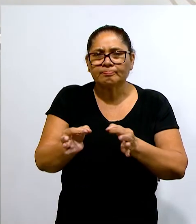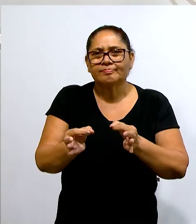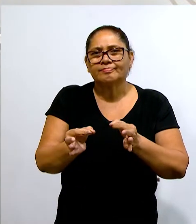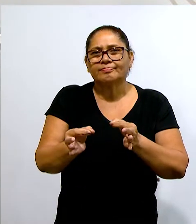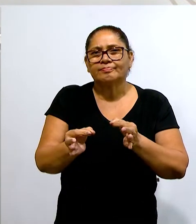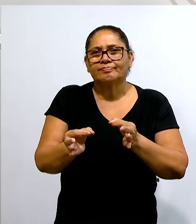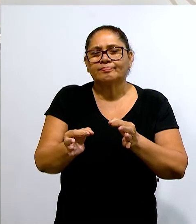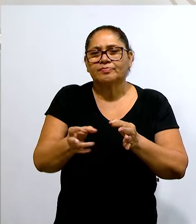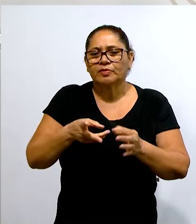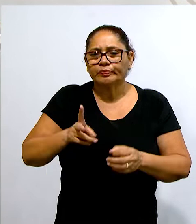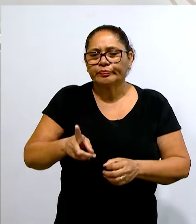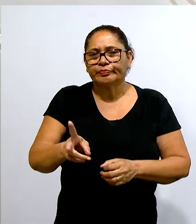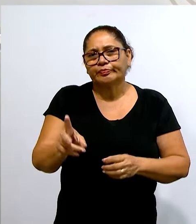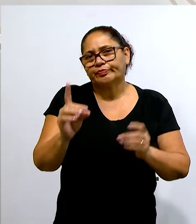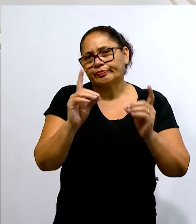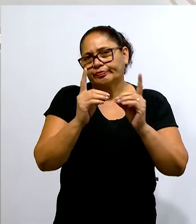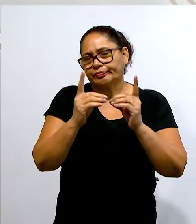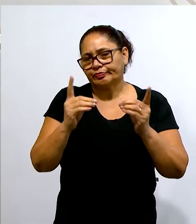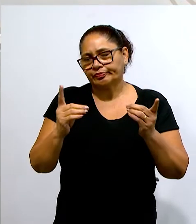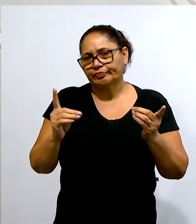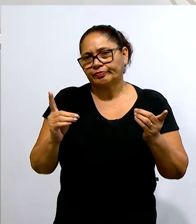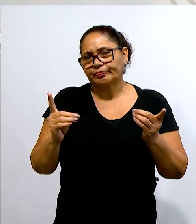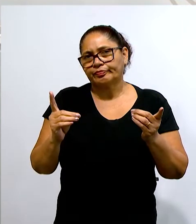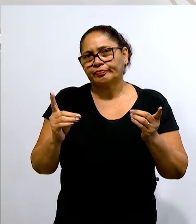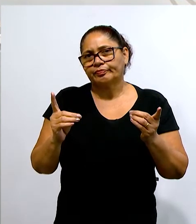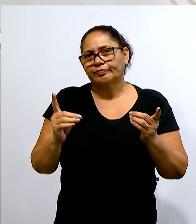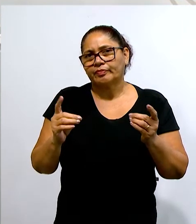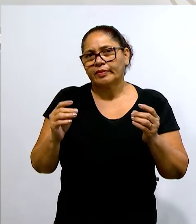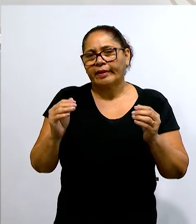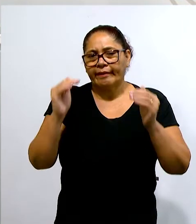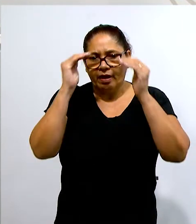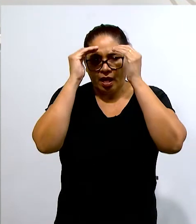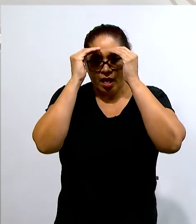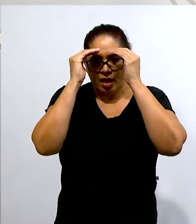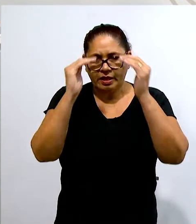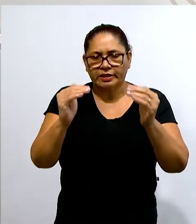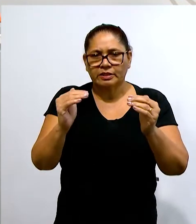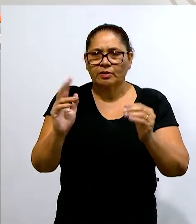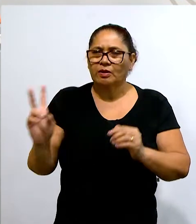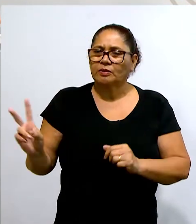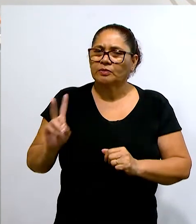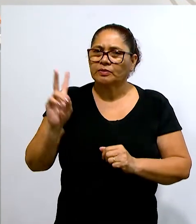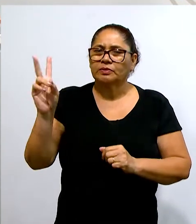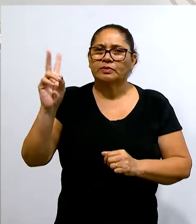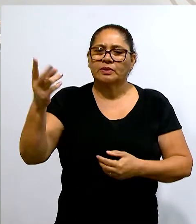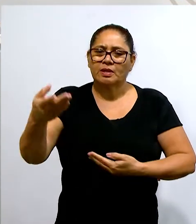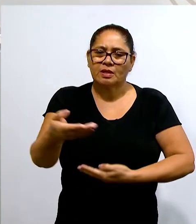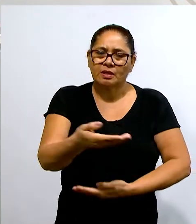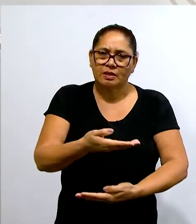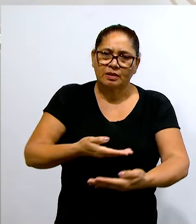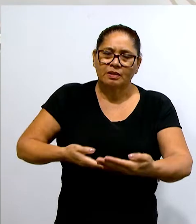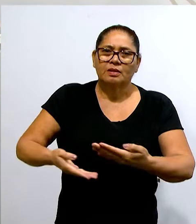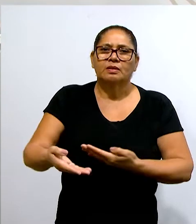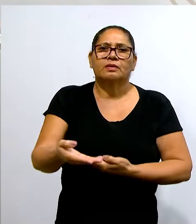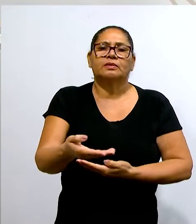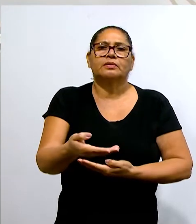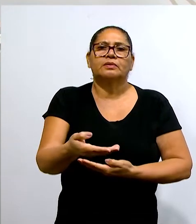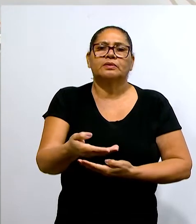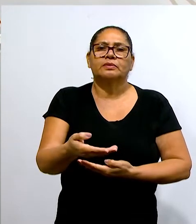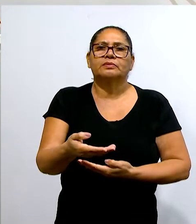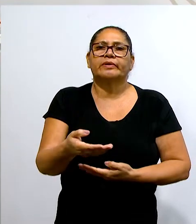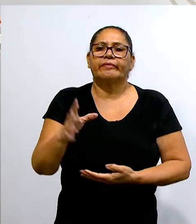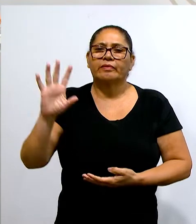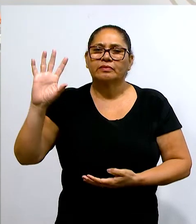da sequência didática, quando ele respeita e valoriza as relações interativas que devem